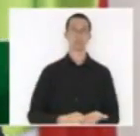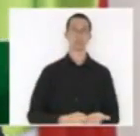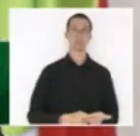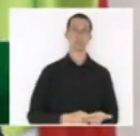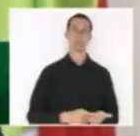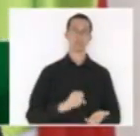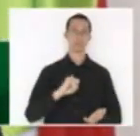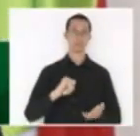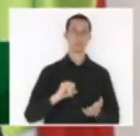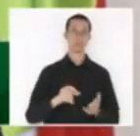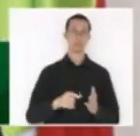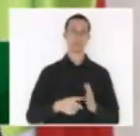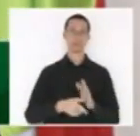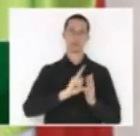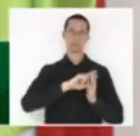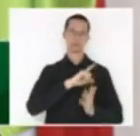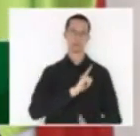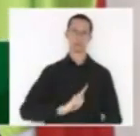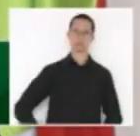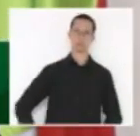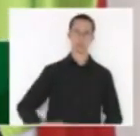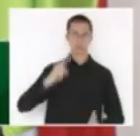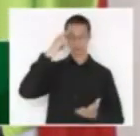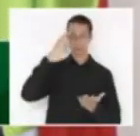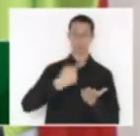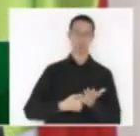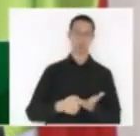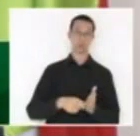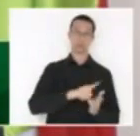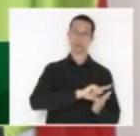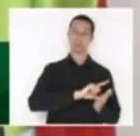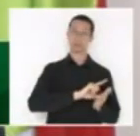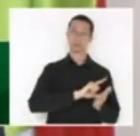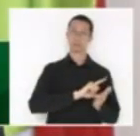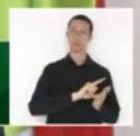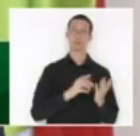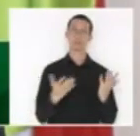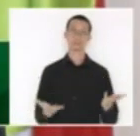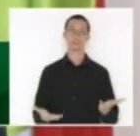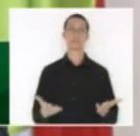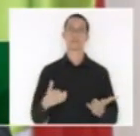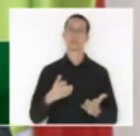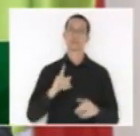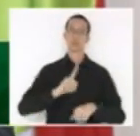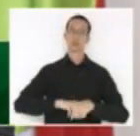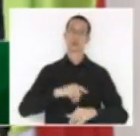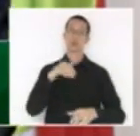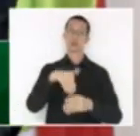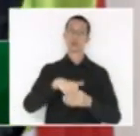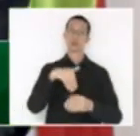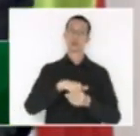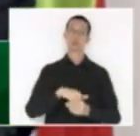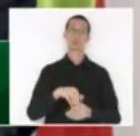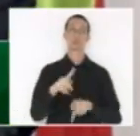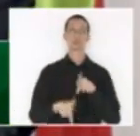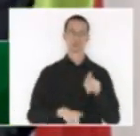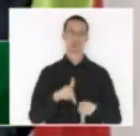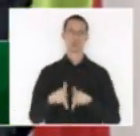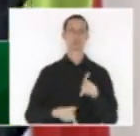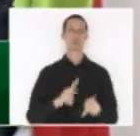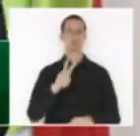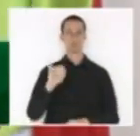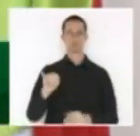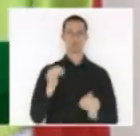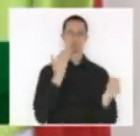uma decisão de governo antes, vai ser uma decisão eleitoral. A população vai analisar